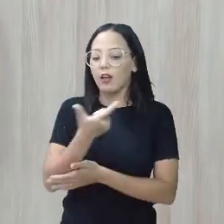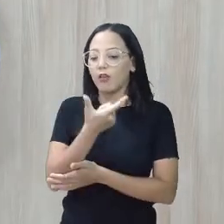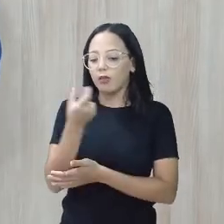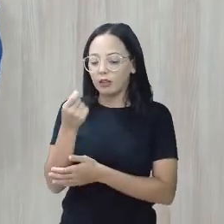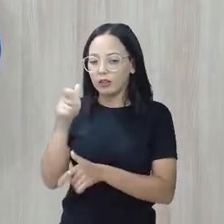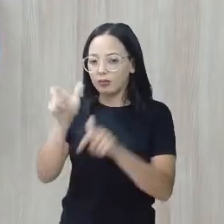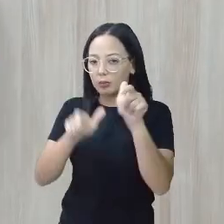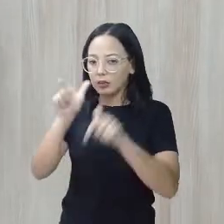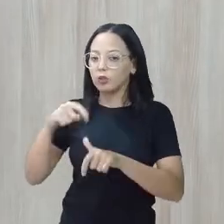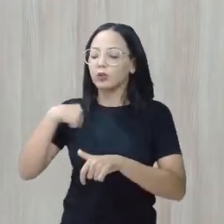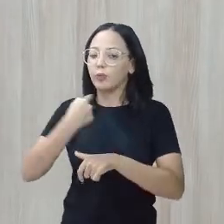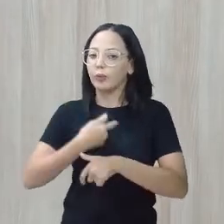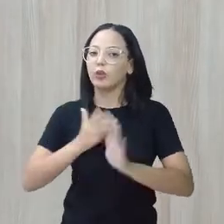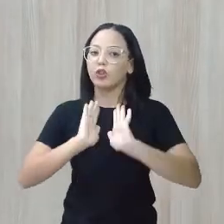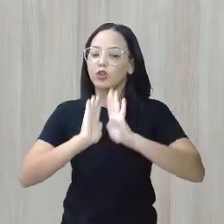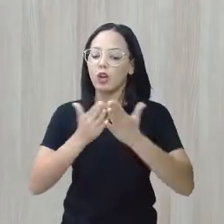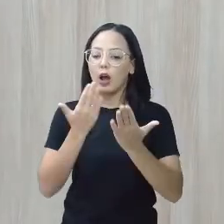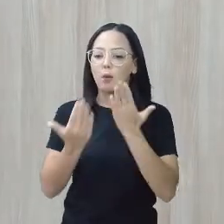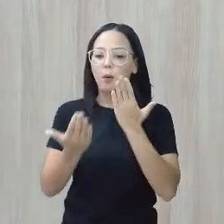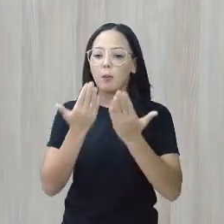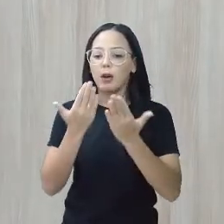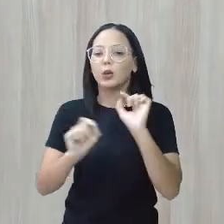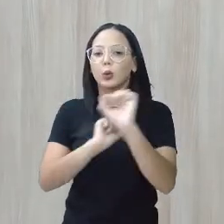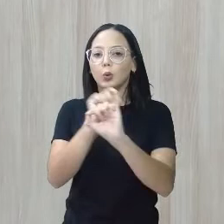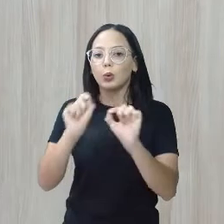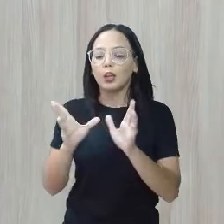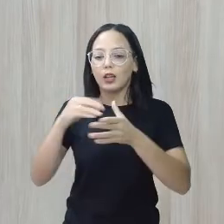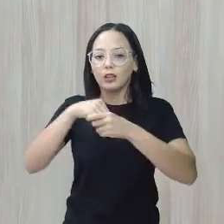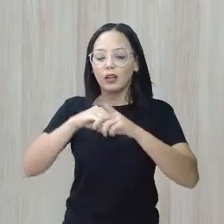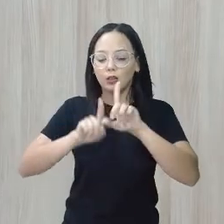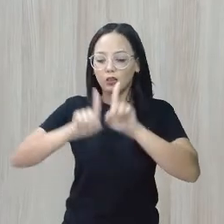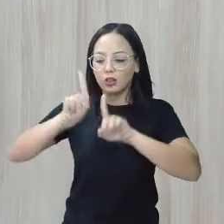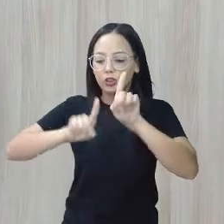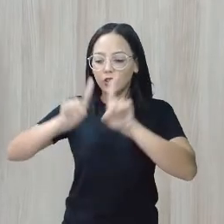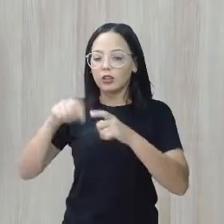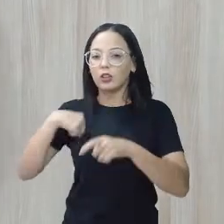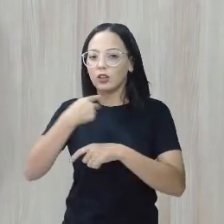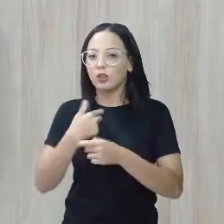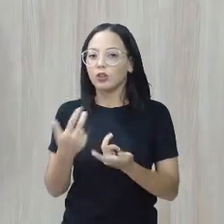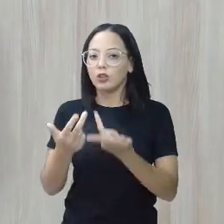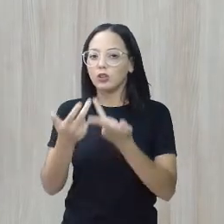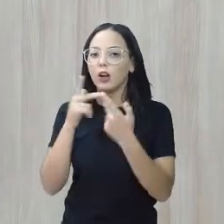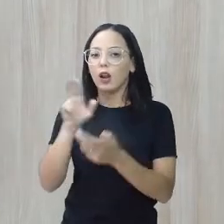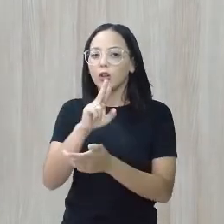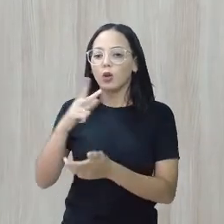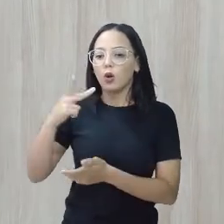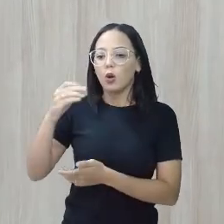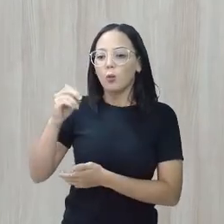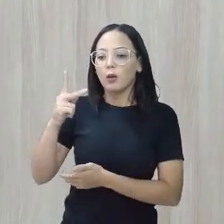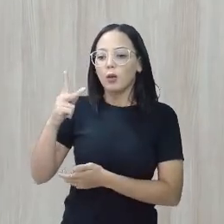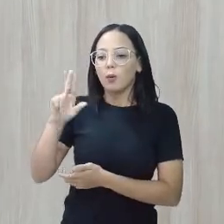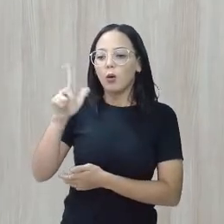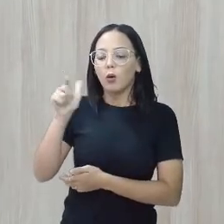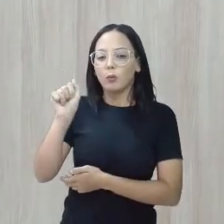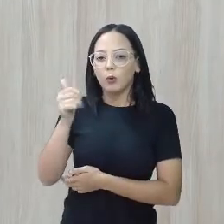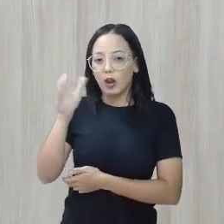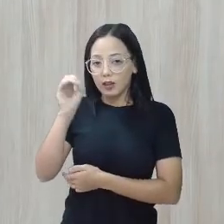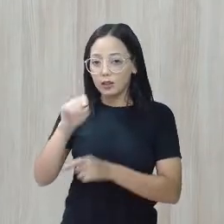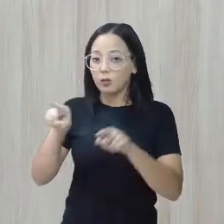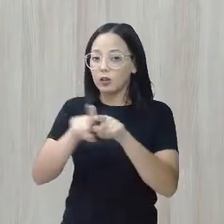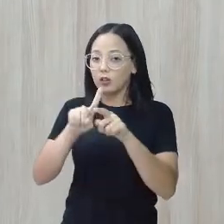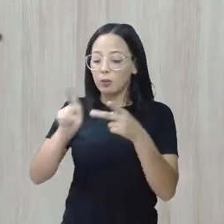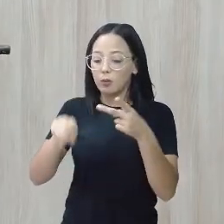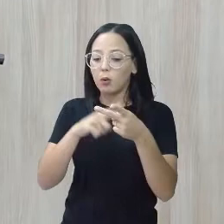gente já está fazendo a comparação do que normalmente na estatística a gente vai chamar de população e de amostra. A população